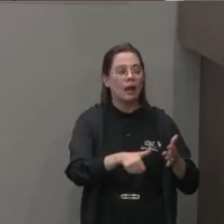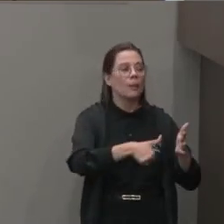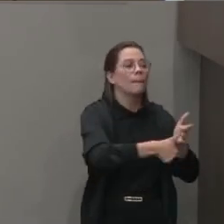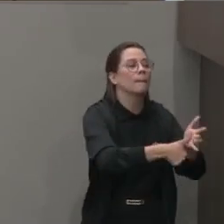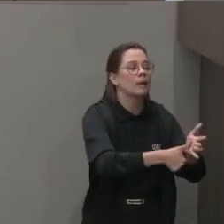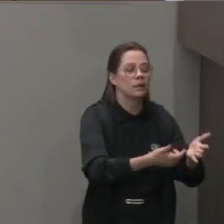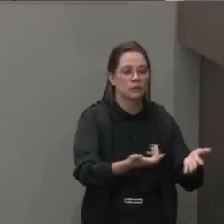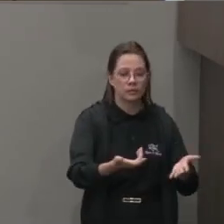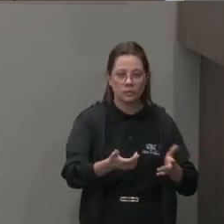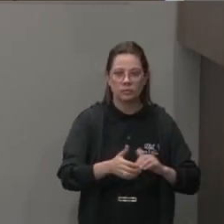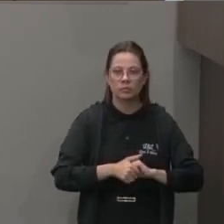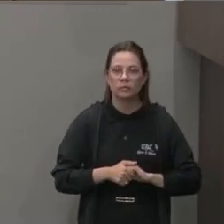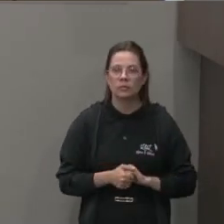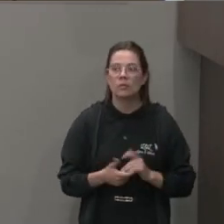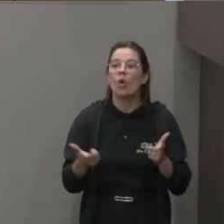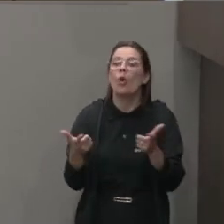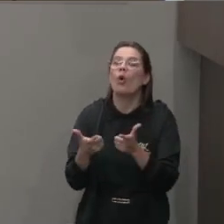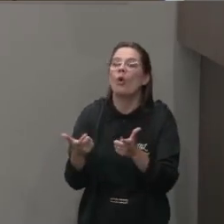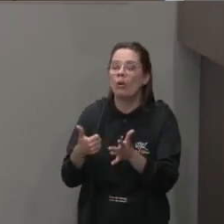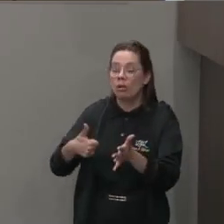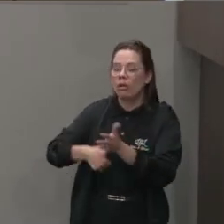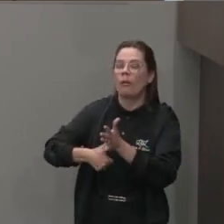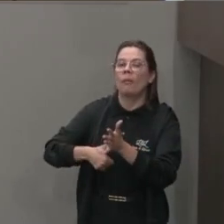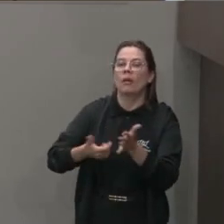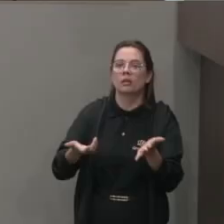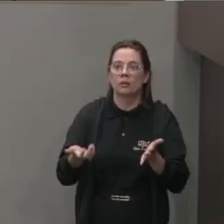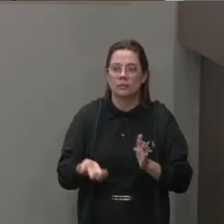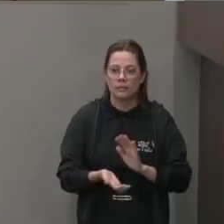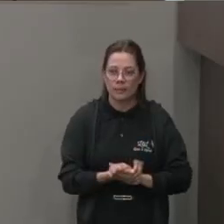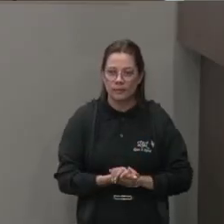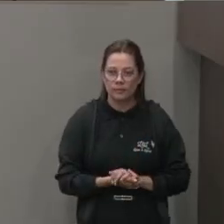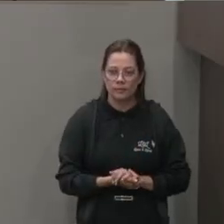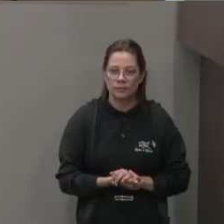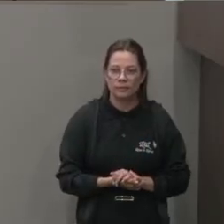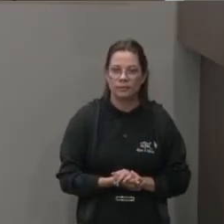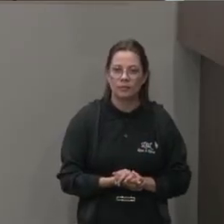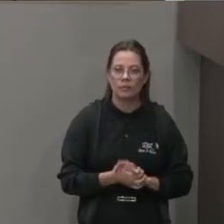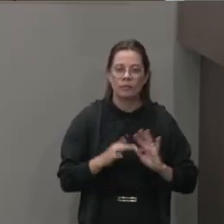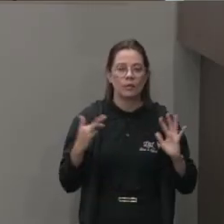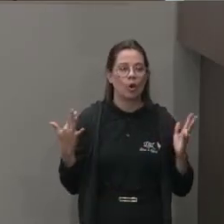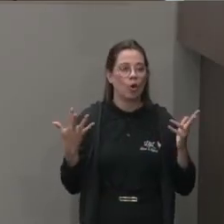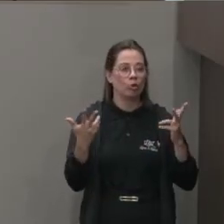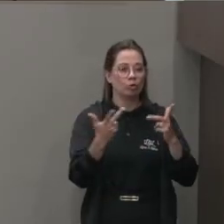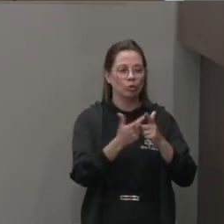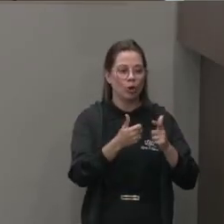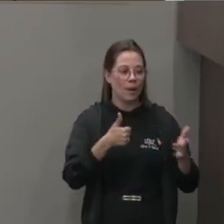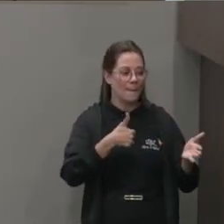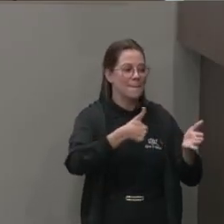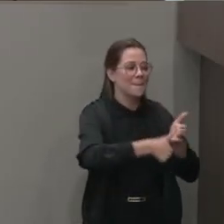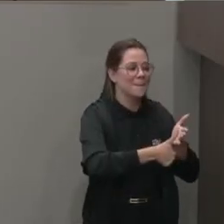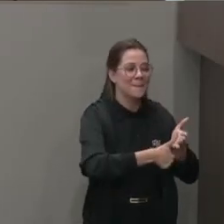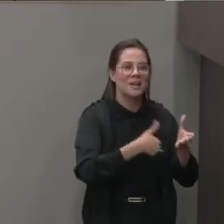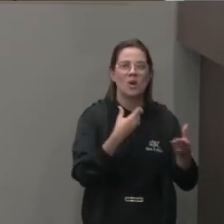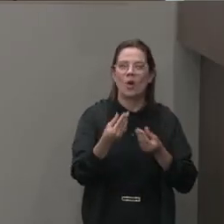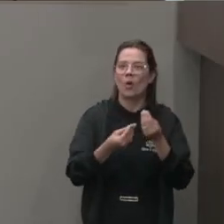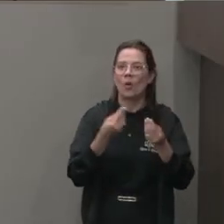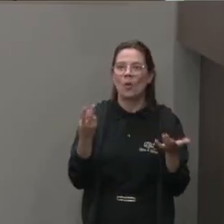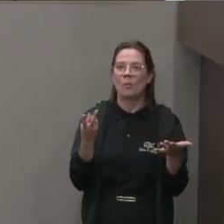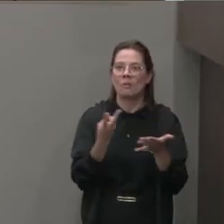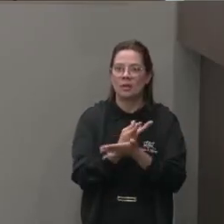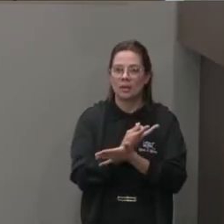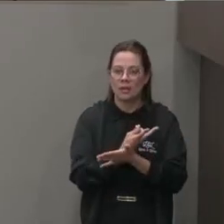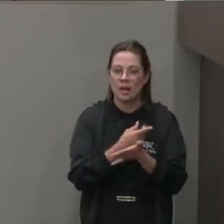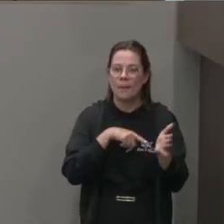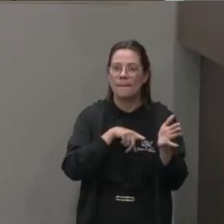apertar o botão do pânico. Aonde vai ficar o botão do pânico? Todos vão apertar o botão do pânico? Há